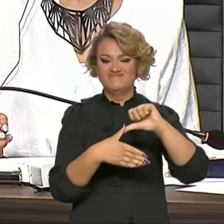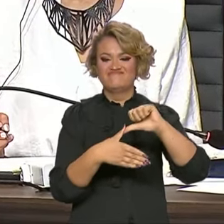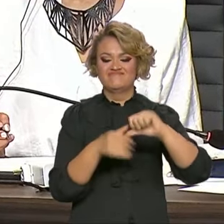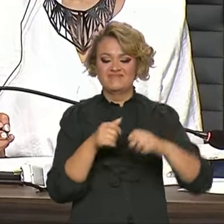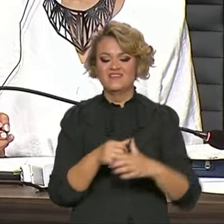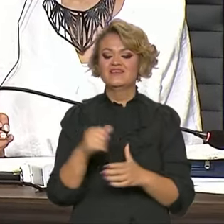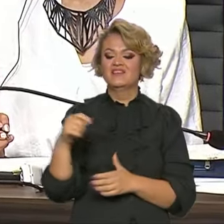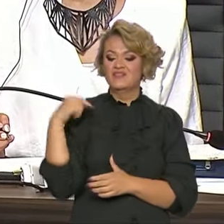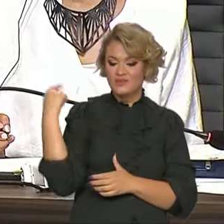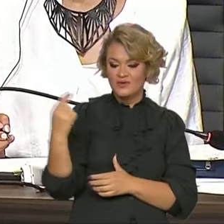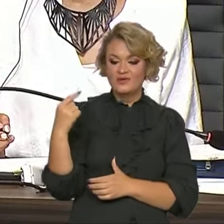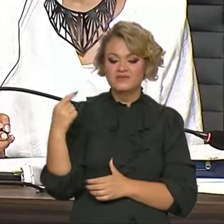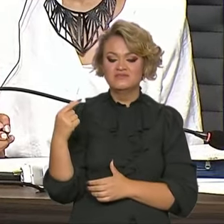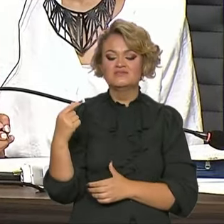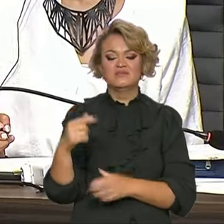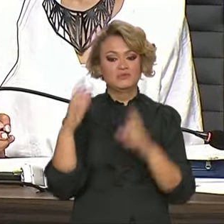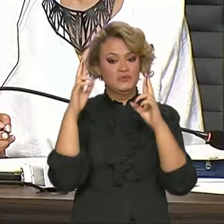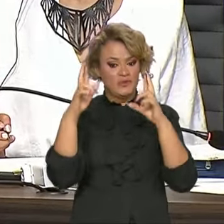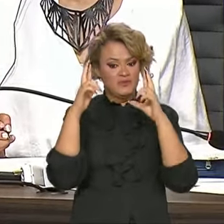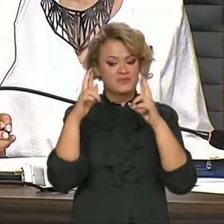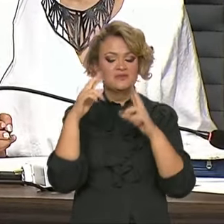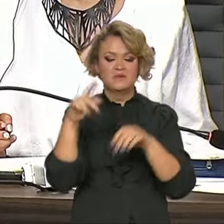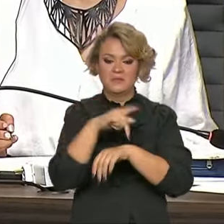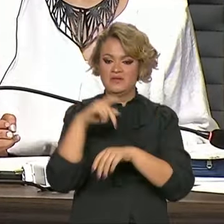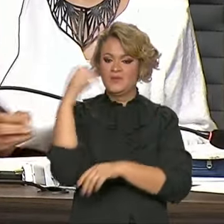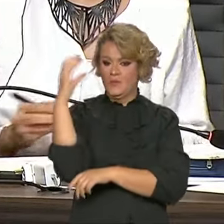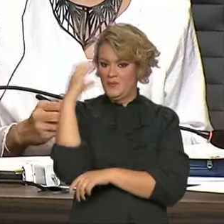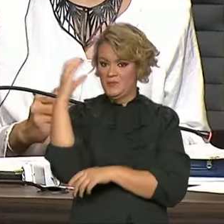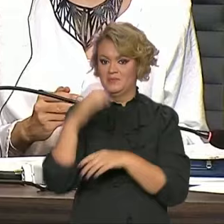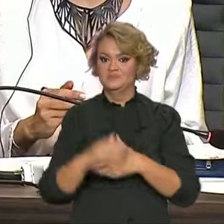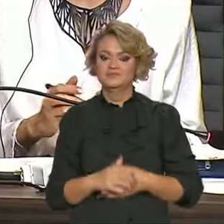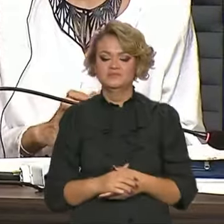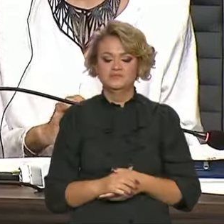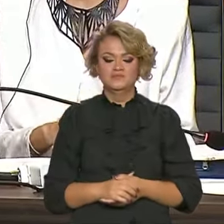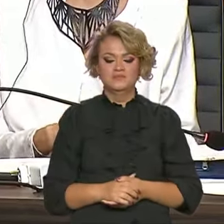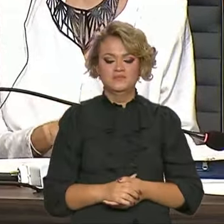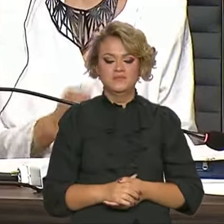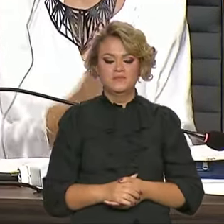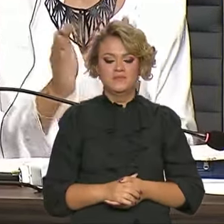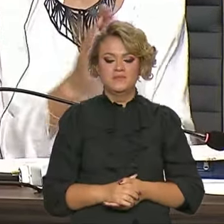Nós todos aqui vamos torcer para a Colômbia.